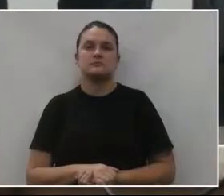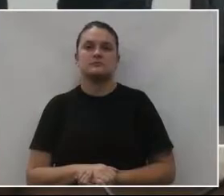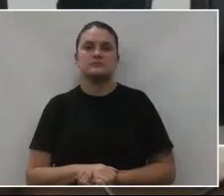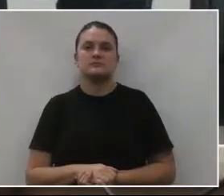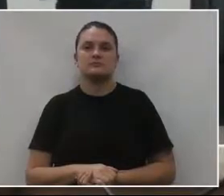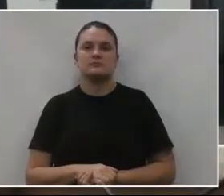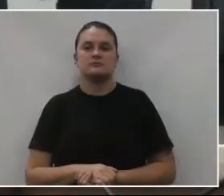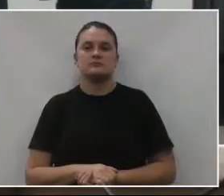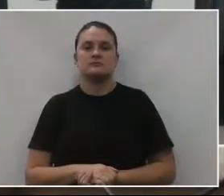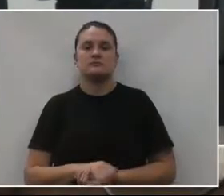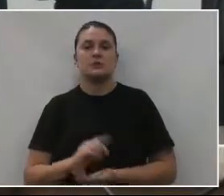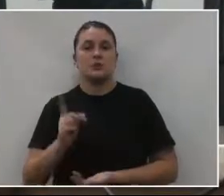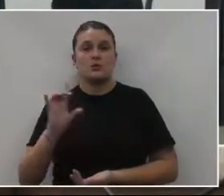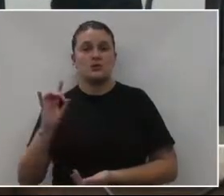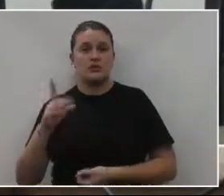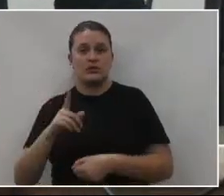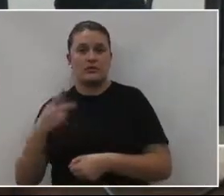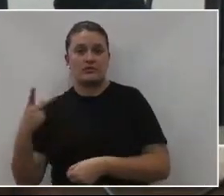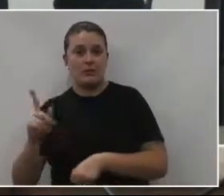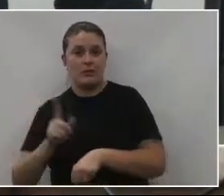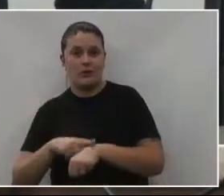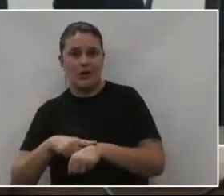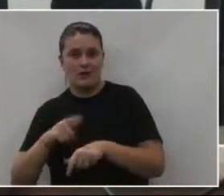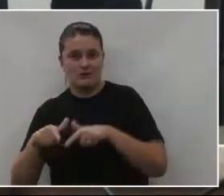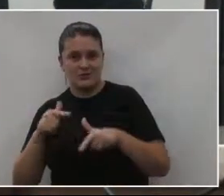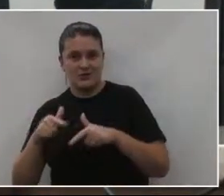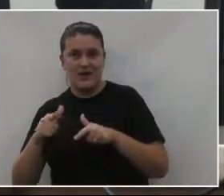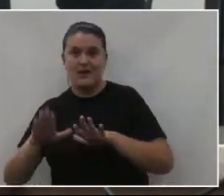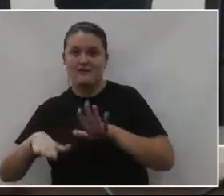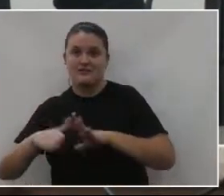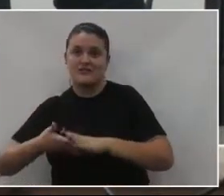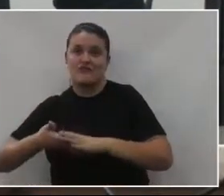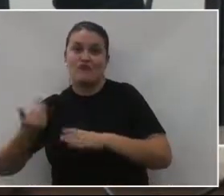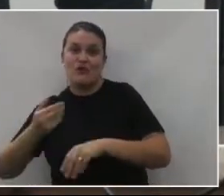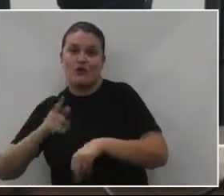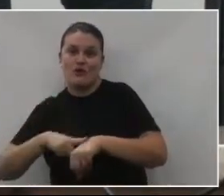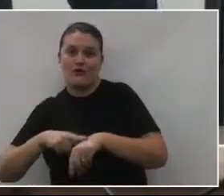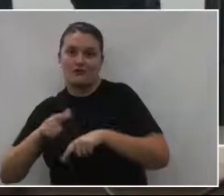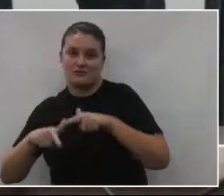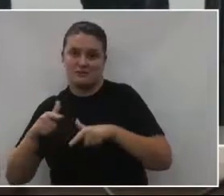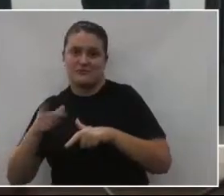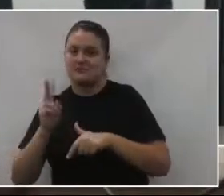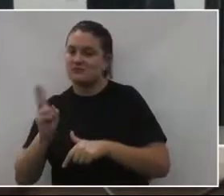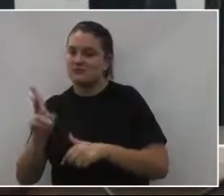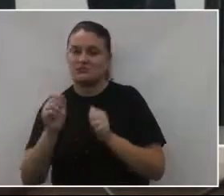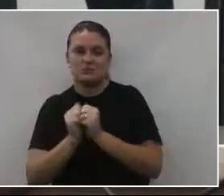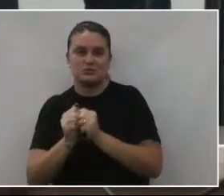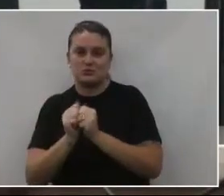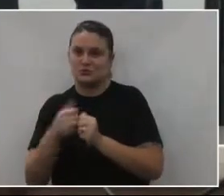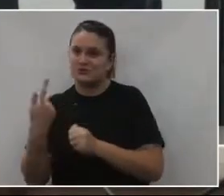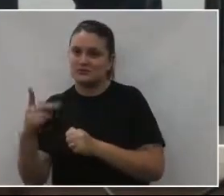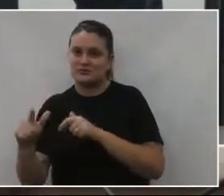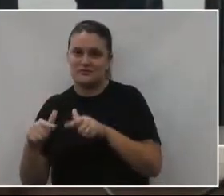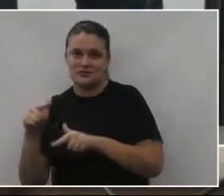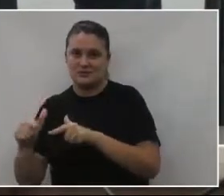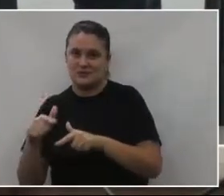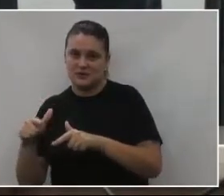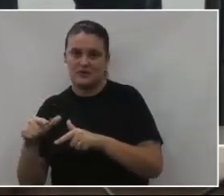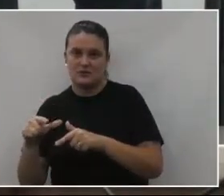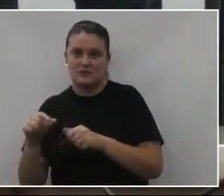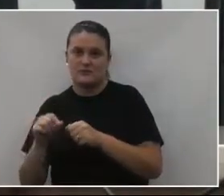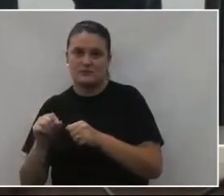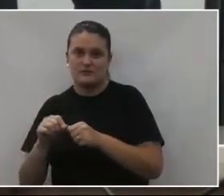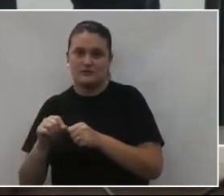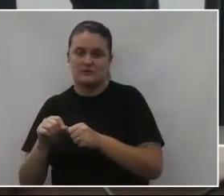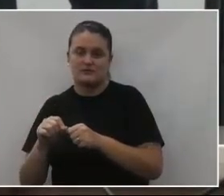como eu falo, não só no seu horário de trabalho, mas a gente acompanha também o trabalho que o senhor faz, mesmo fora